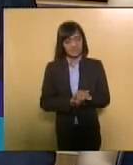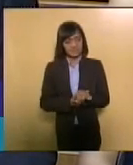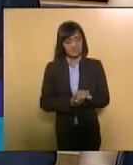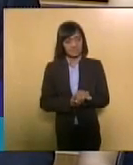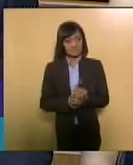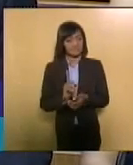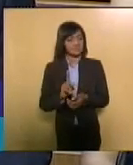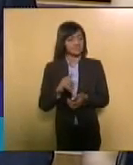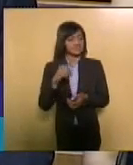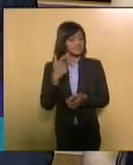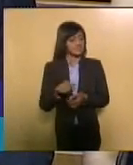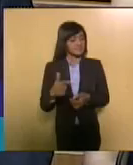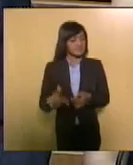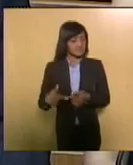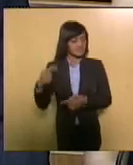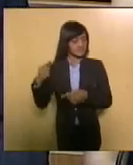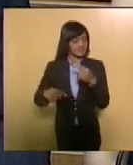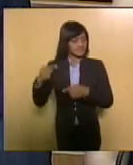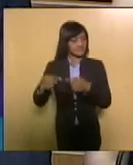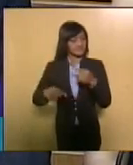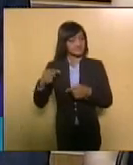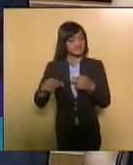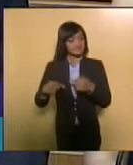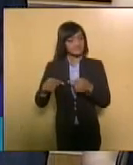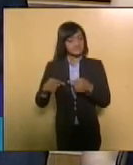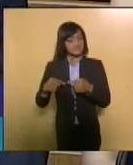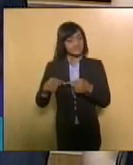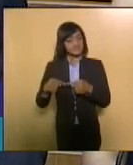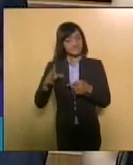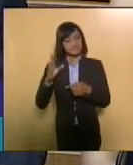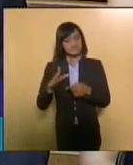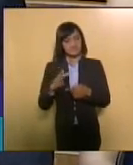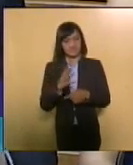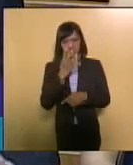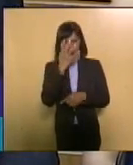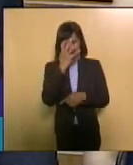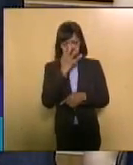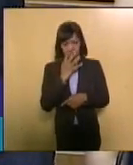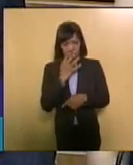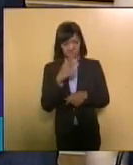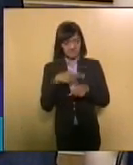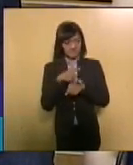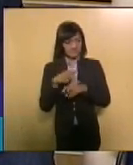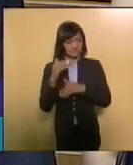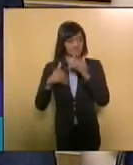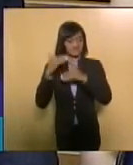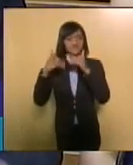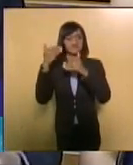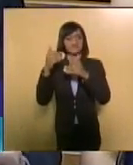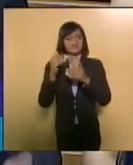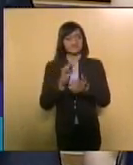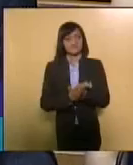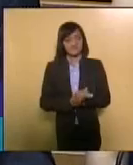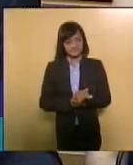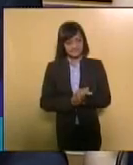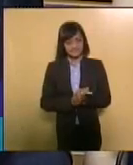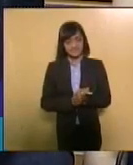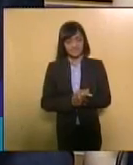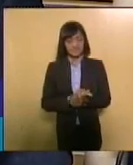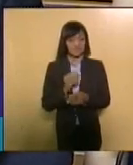não existe política de segurança pública de forma séria feita nos países desenvolvidos na base da